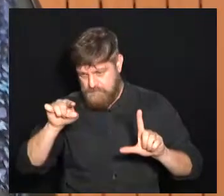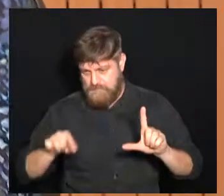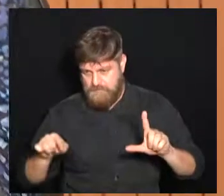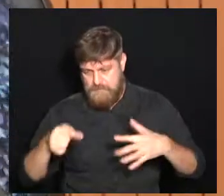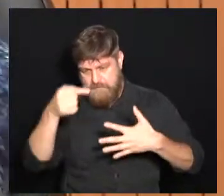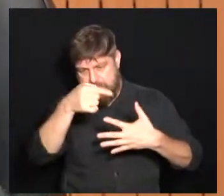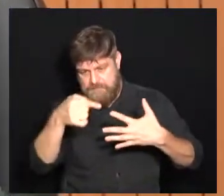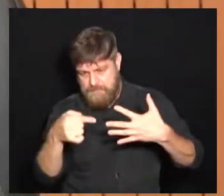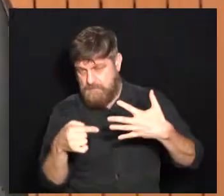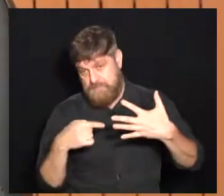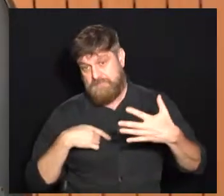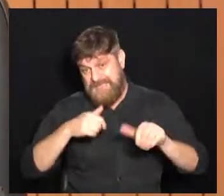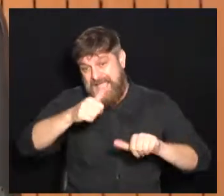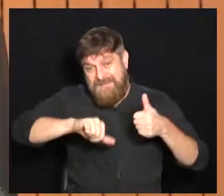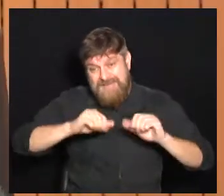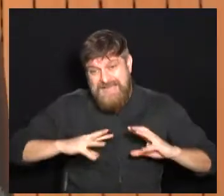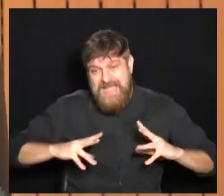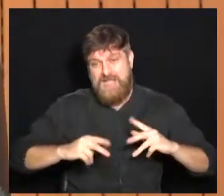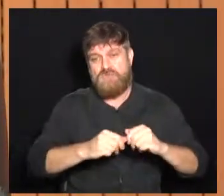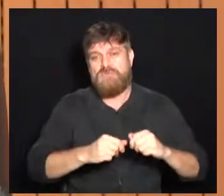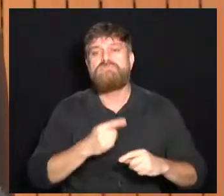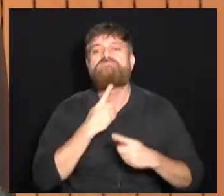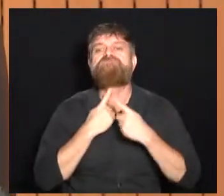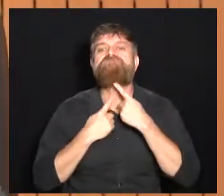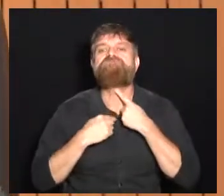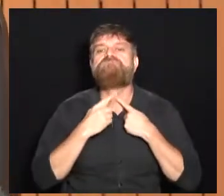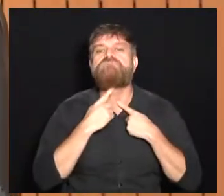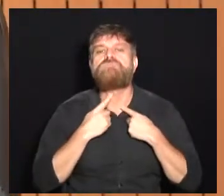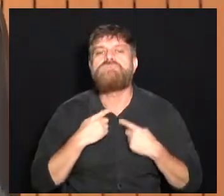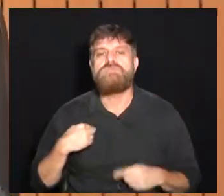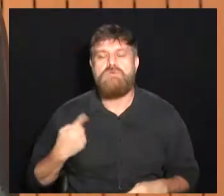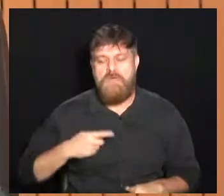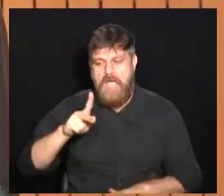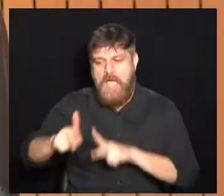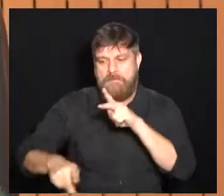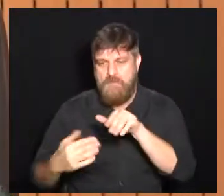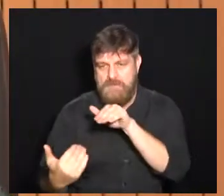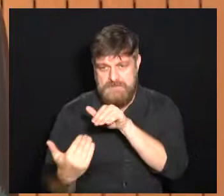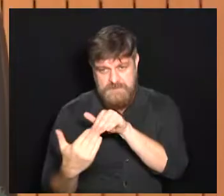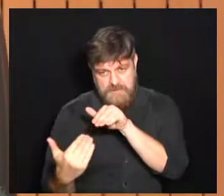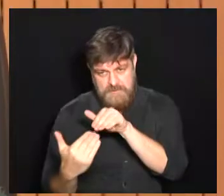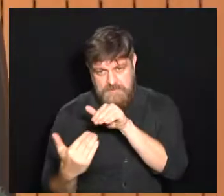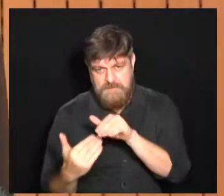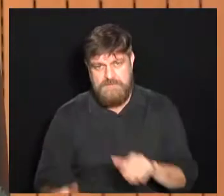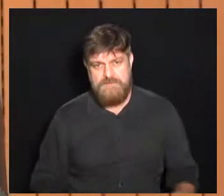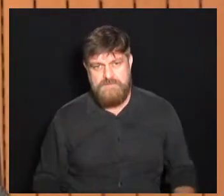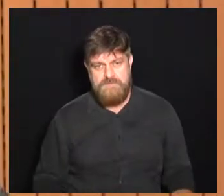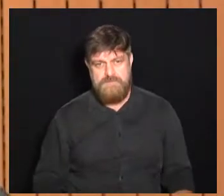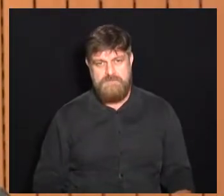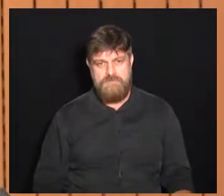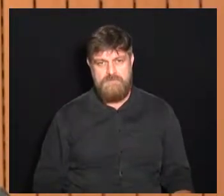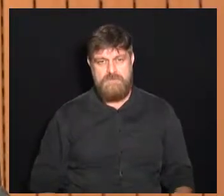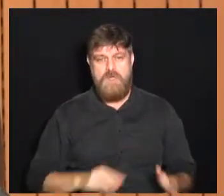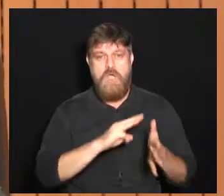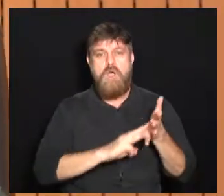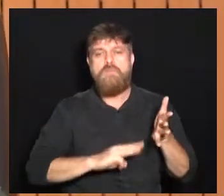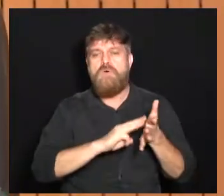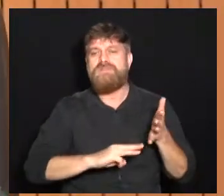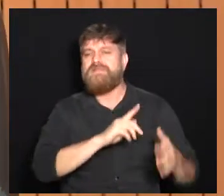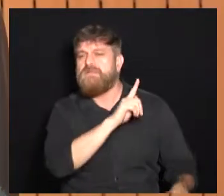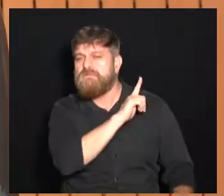função e desejo é atender a população. Tá? Então, quanto ao modelo de